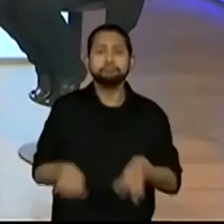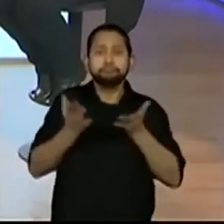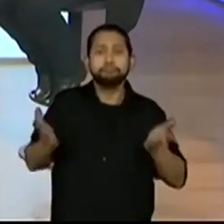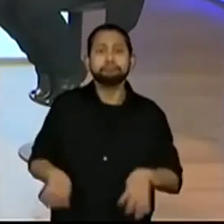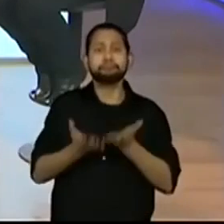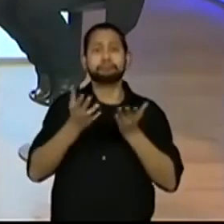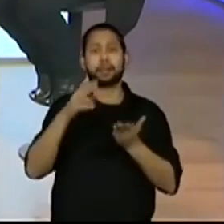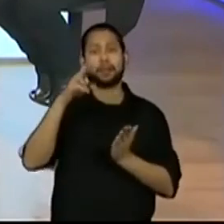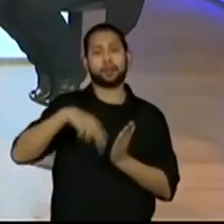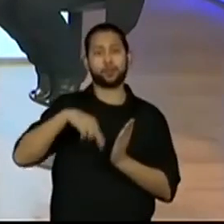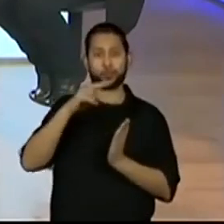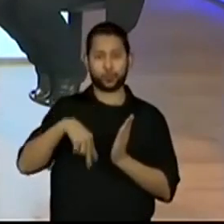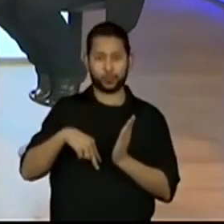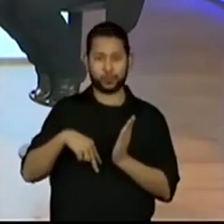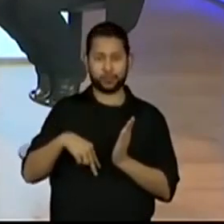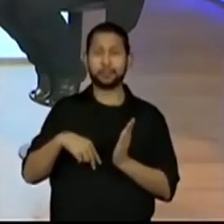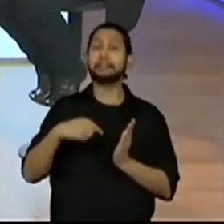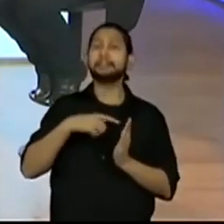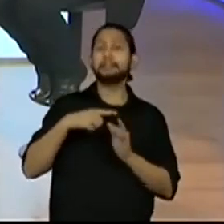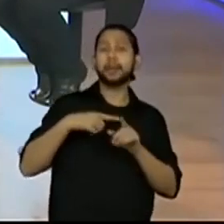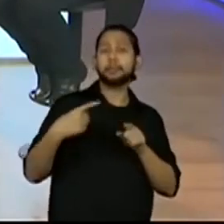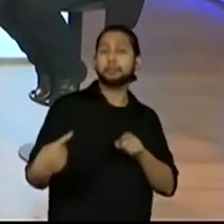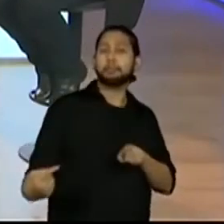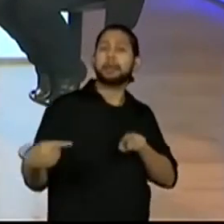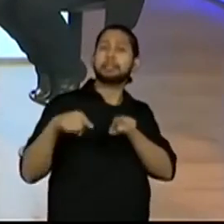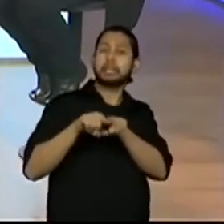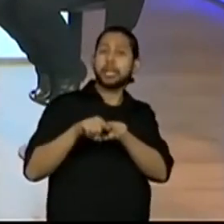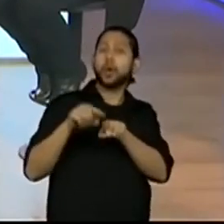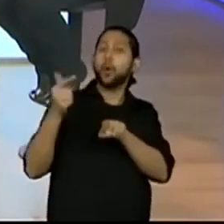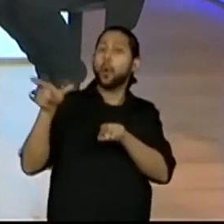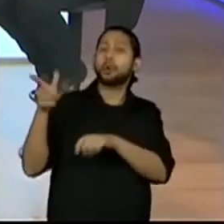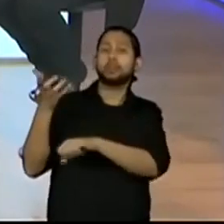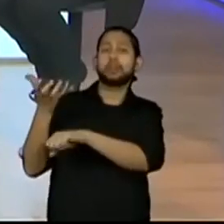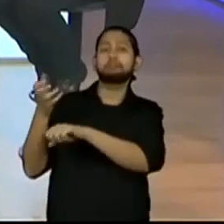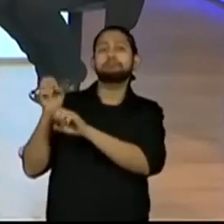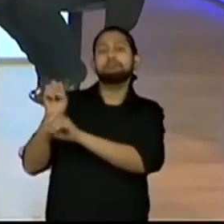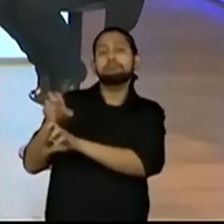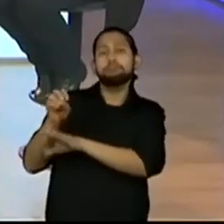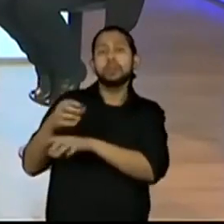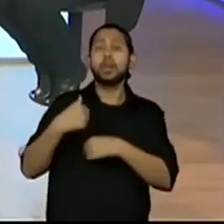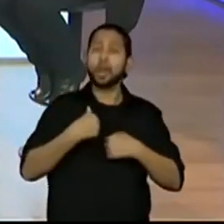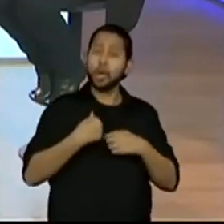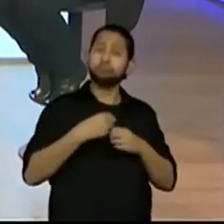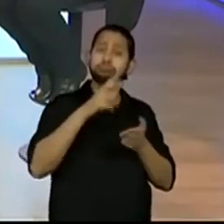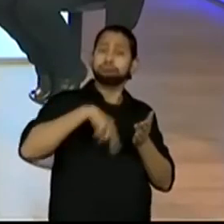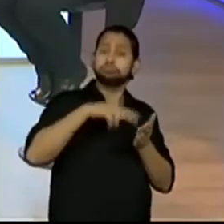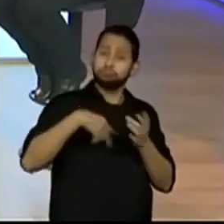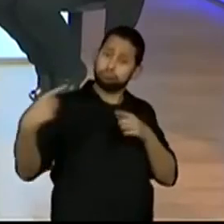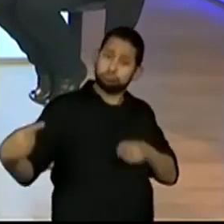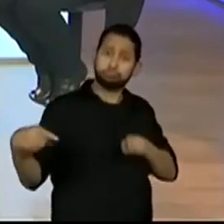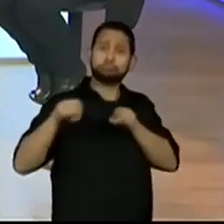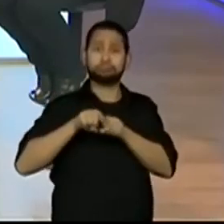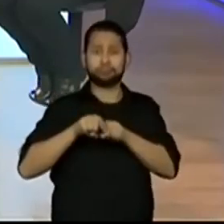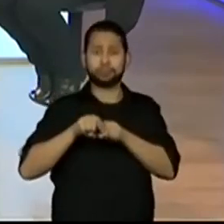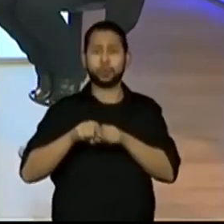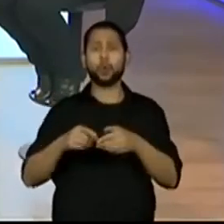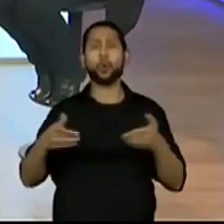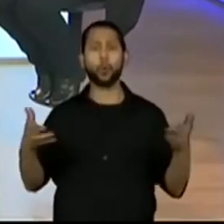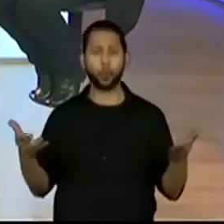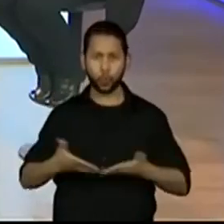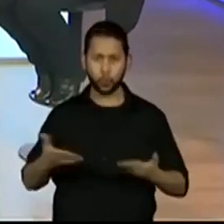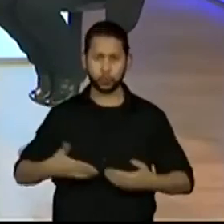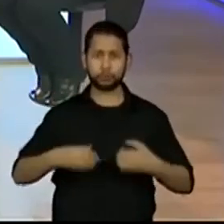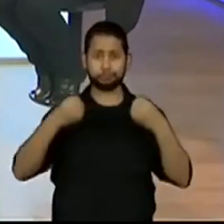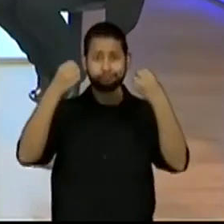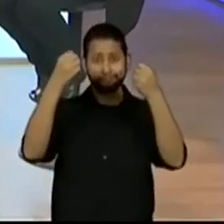leitura, tanto em parcerias com as disciplinas. No caso, hoje aqui, especificamente, nós iremos